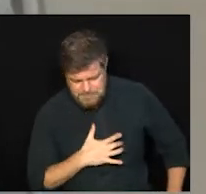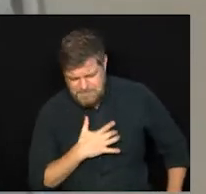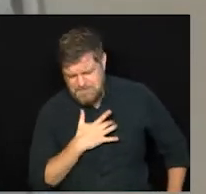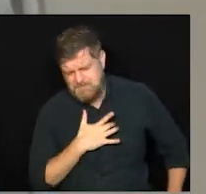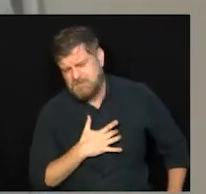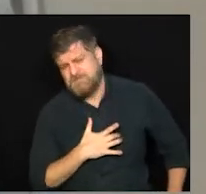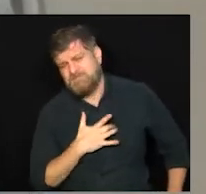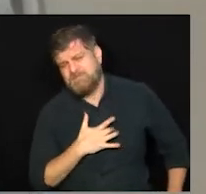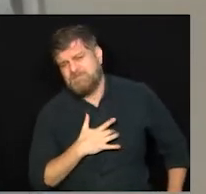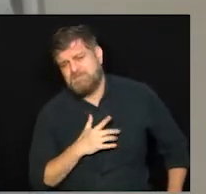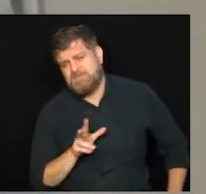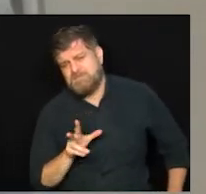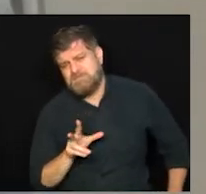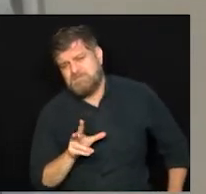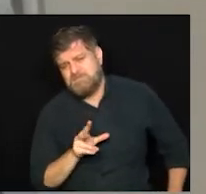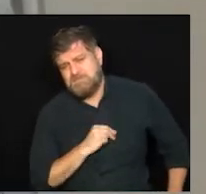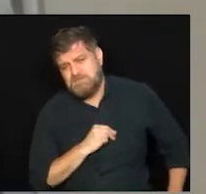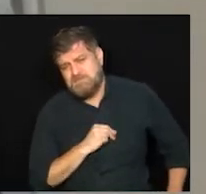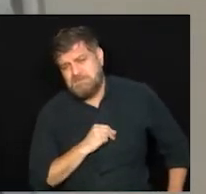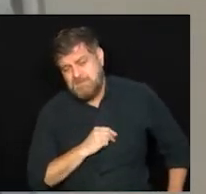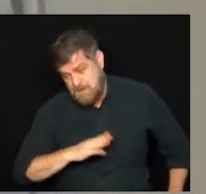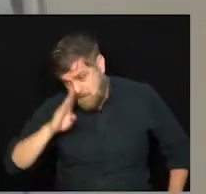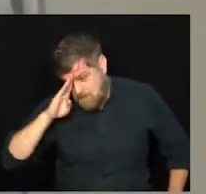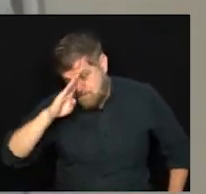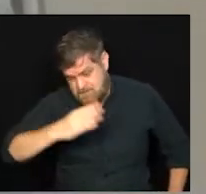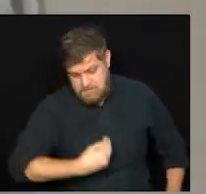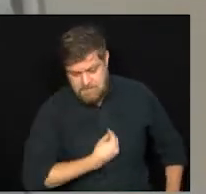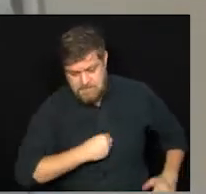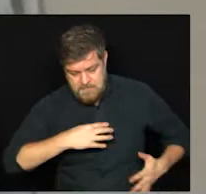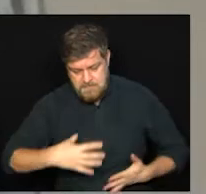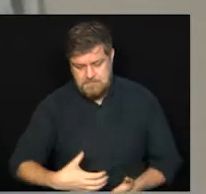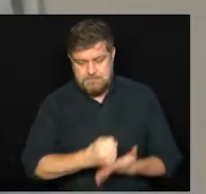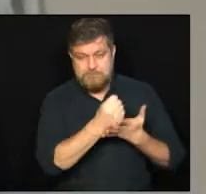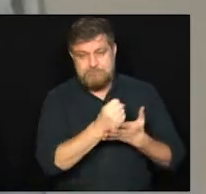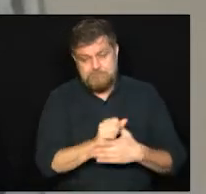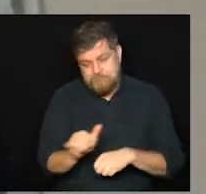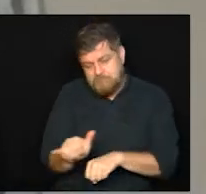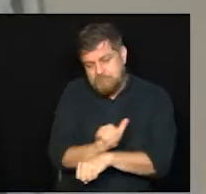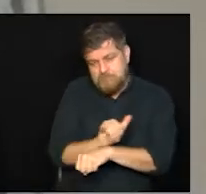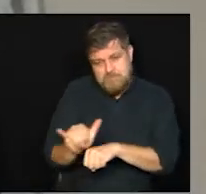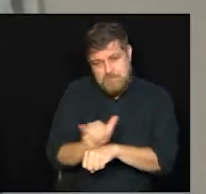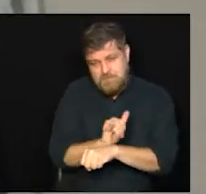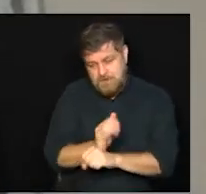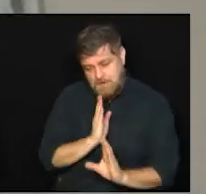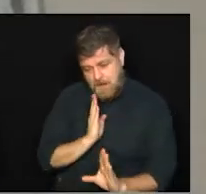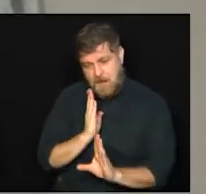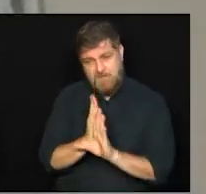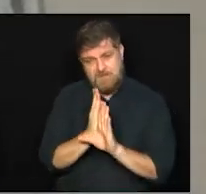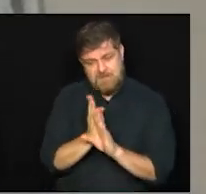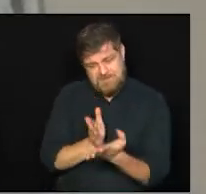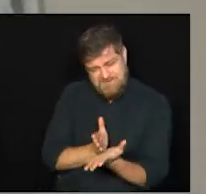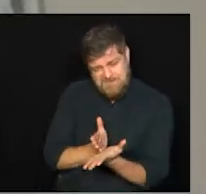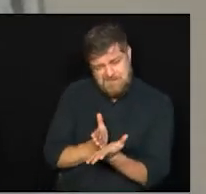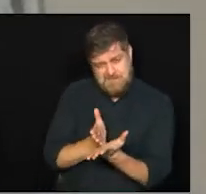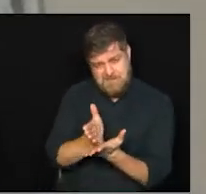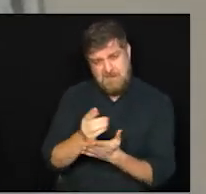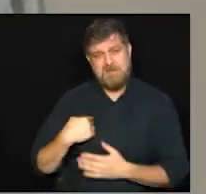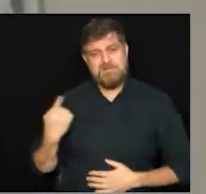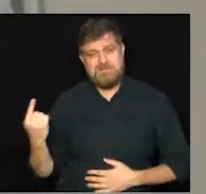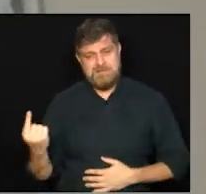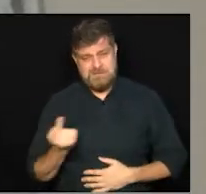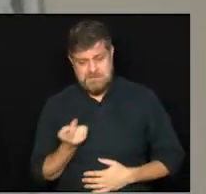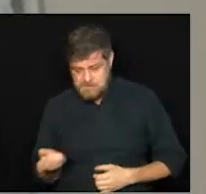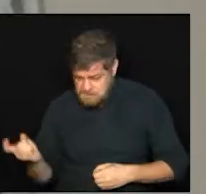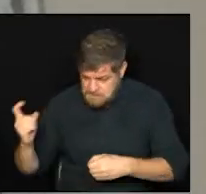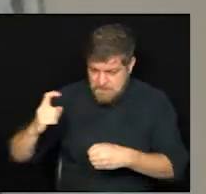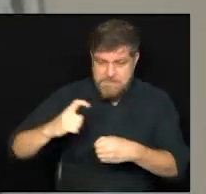é importante preservar a vida e achar um caminho, assim, decente para que a gente possa tomar essa retomada